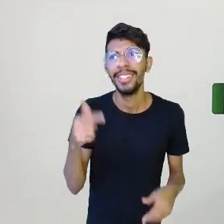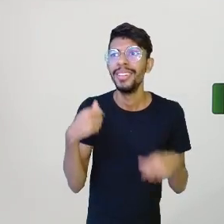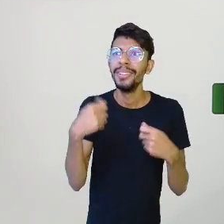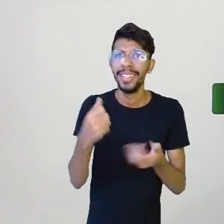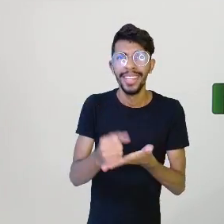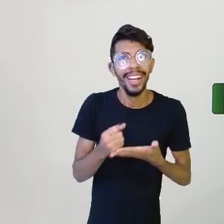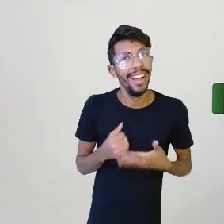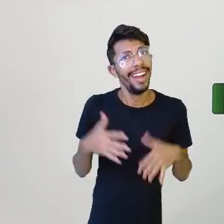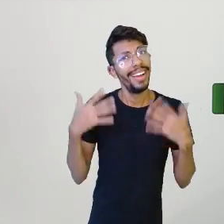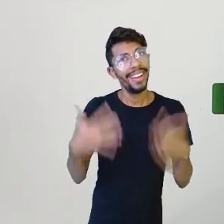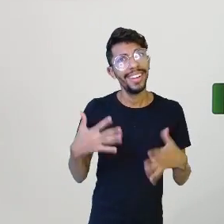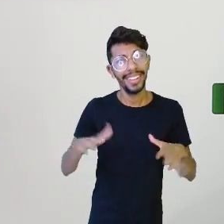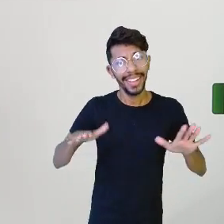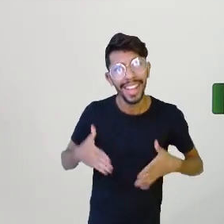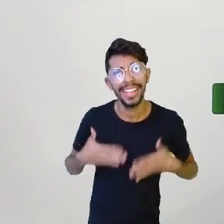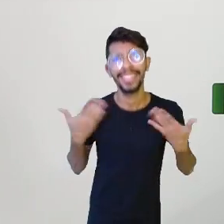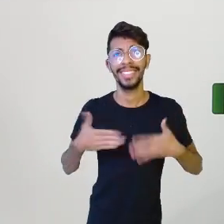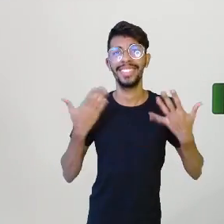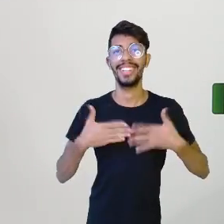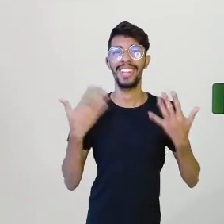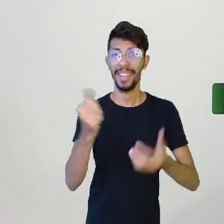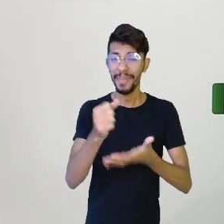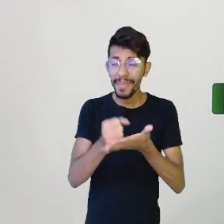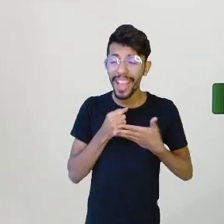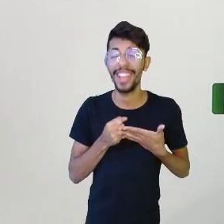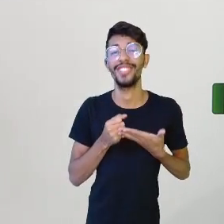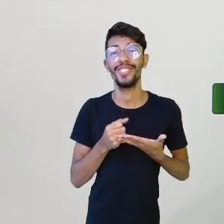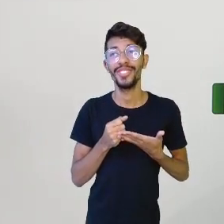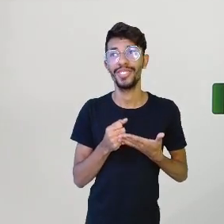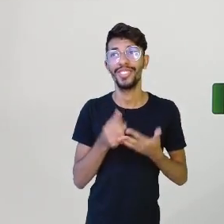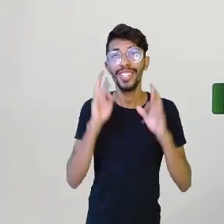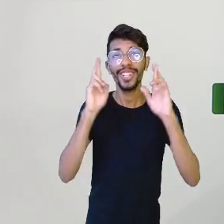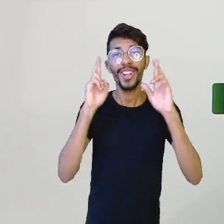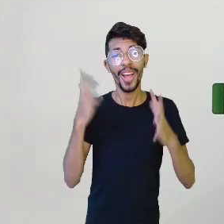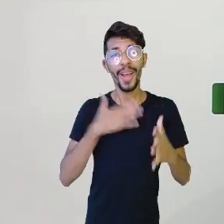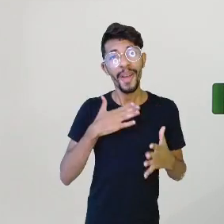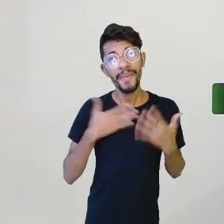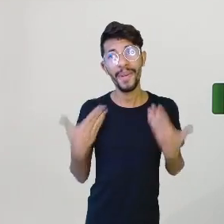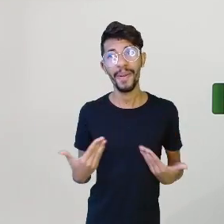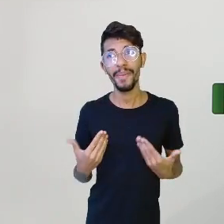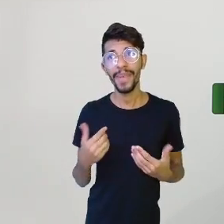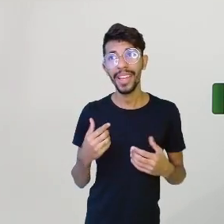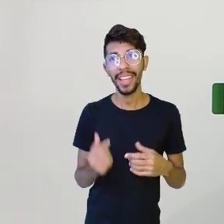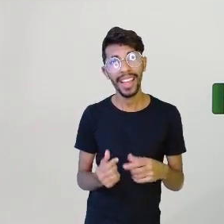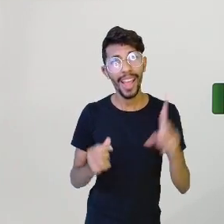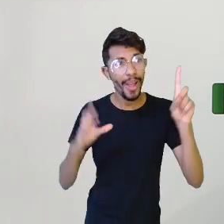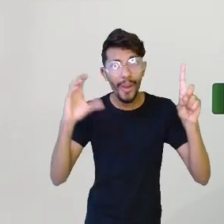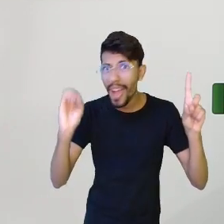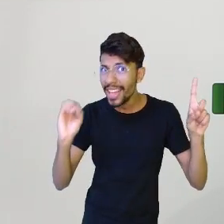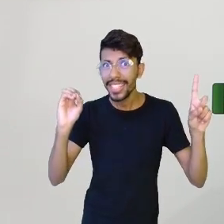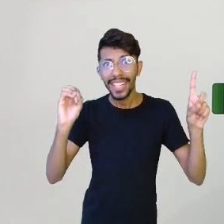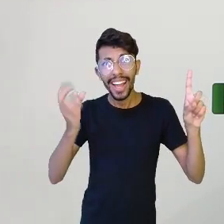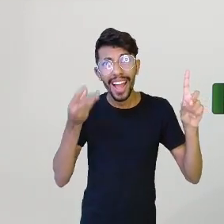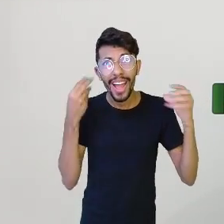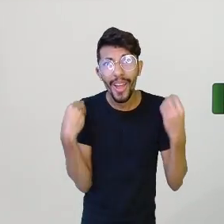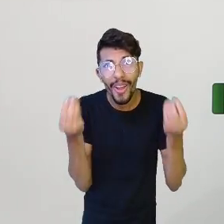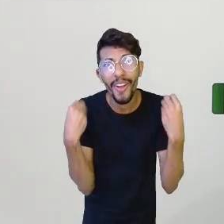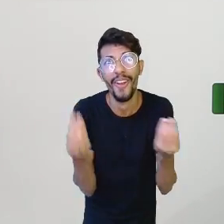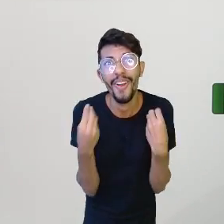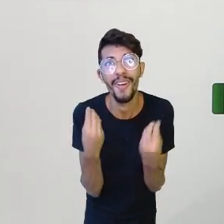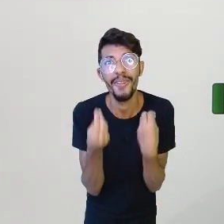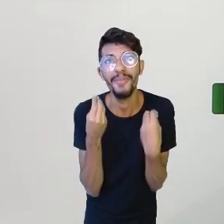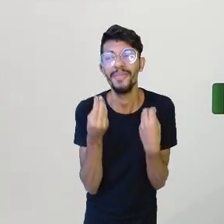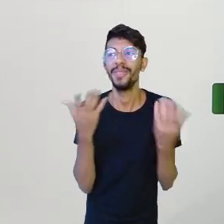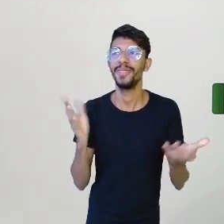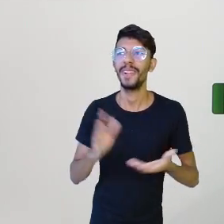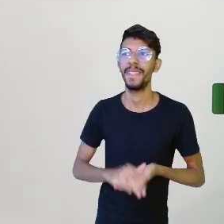vamos lá, se animem a meu favor. Tá 1-0. Oxê! Né, Sandra, por favor. Assim é injusto. Não,